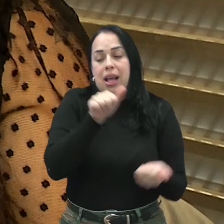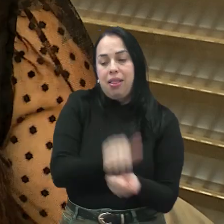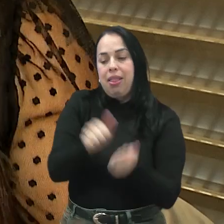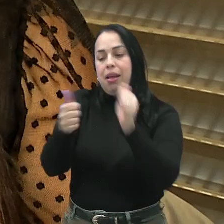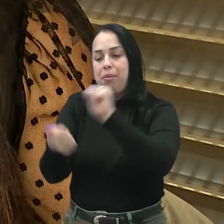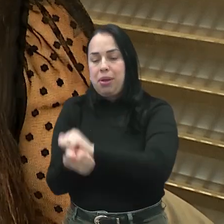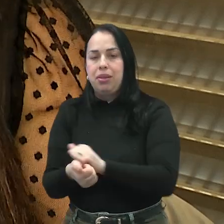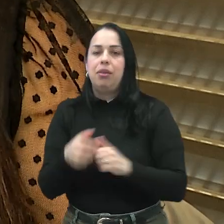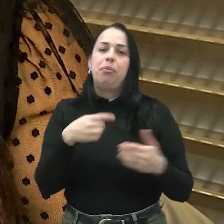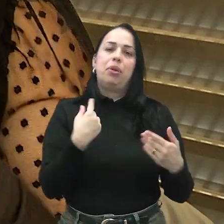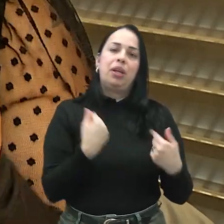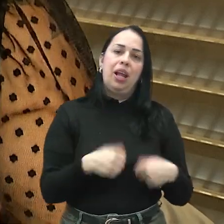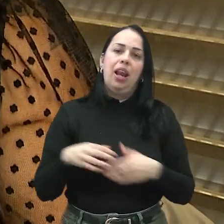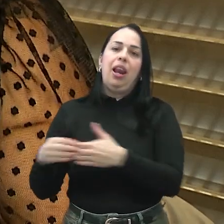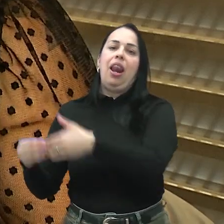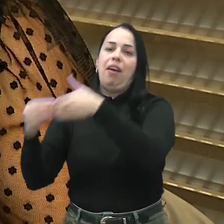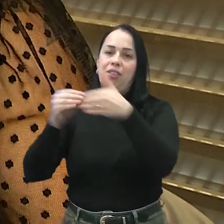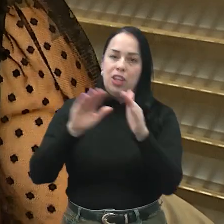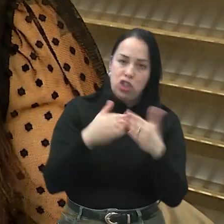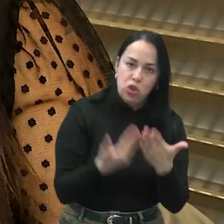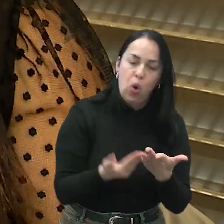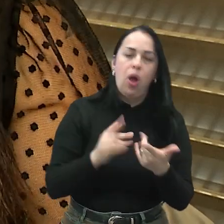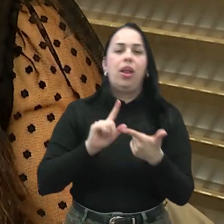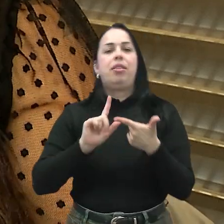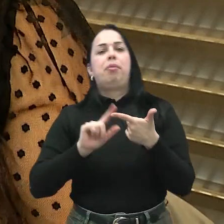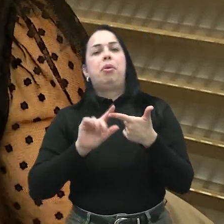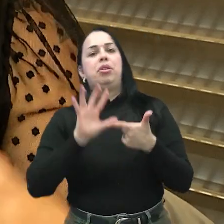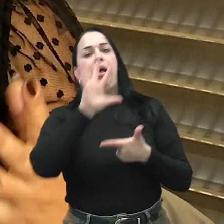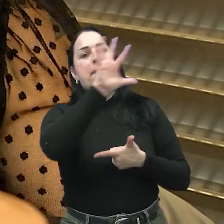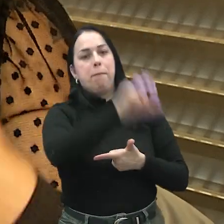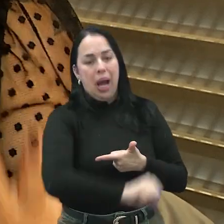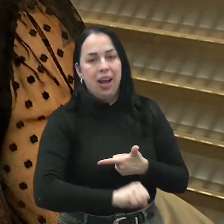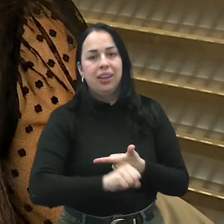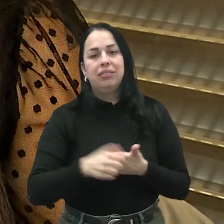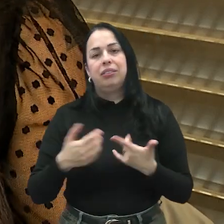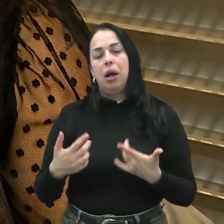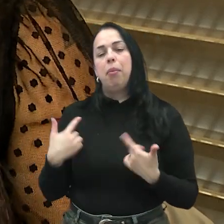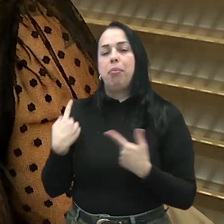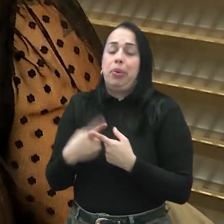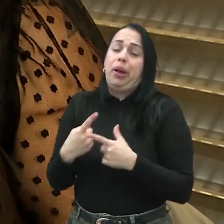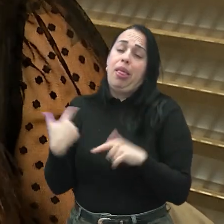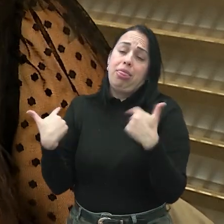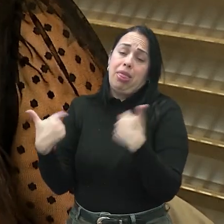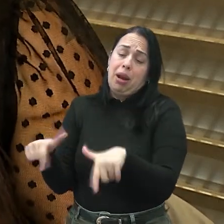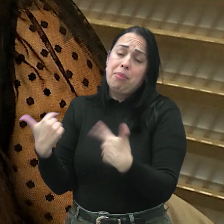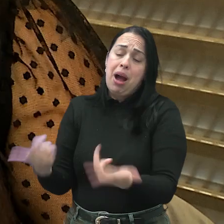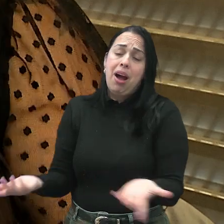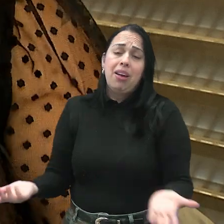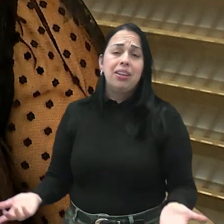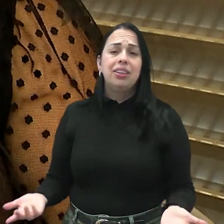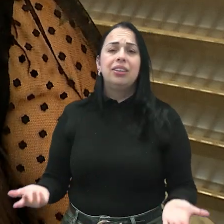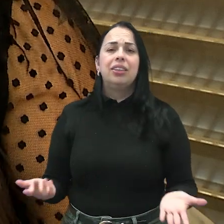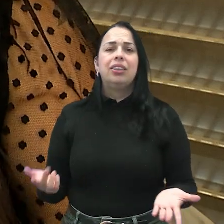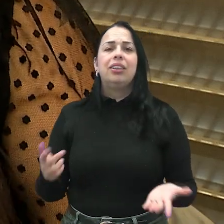precisa se adaptar, questão de levar para a escola, buscar, né? A gente que também trabalha, então a gente também